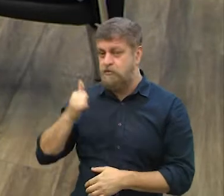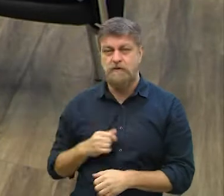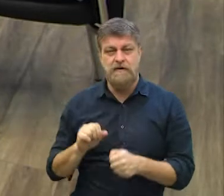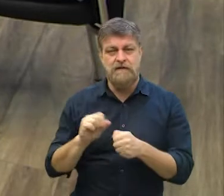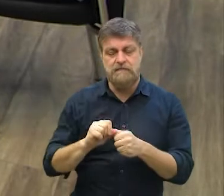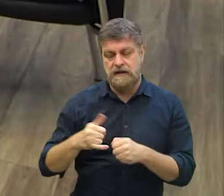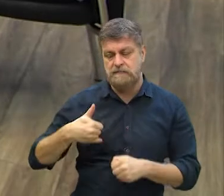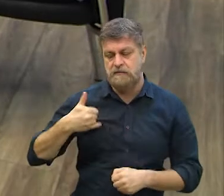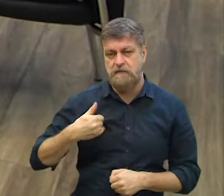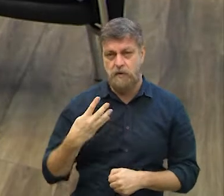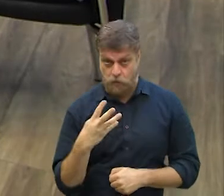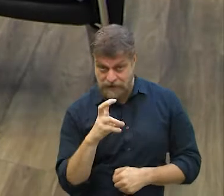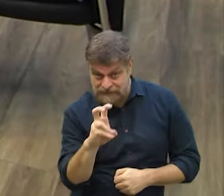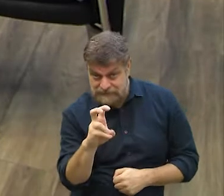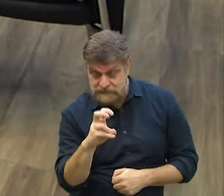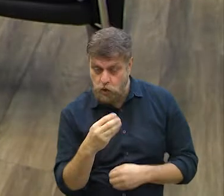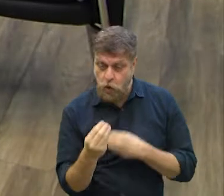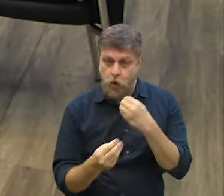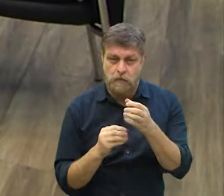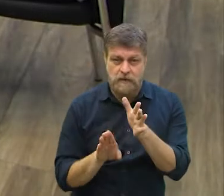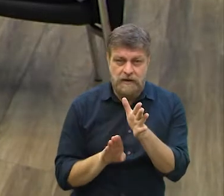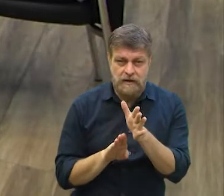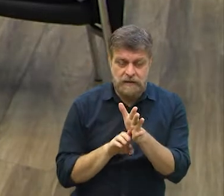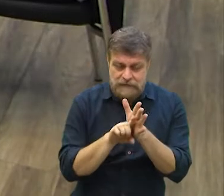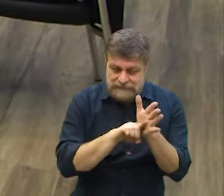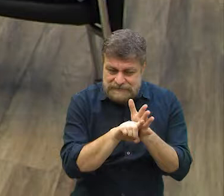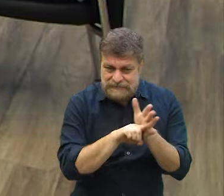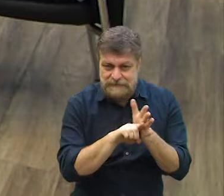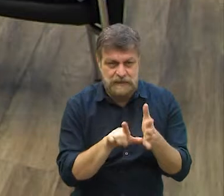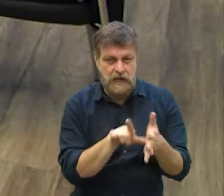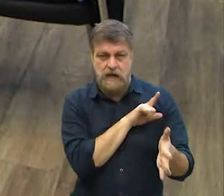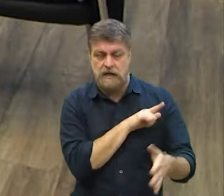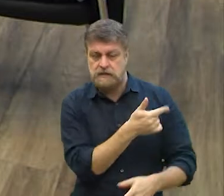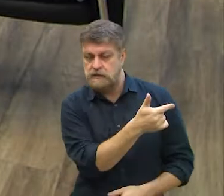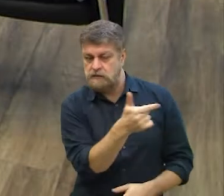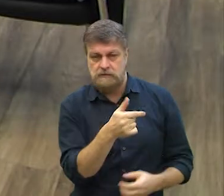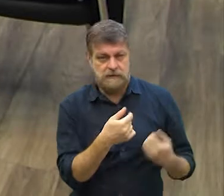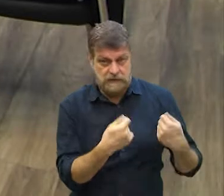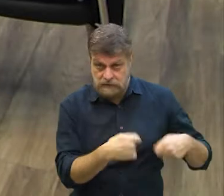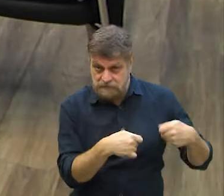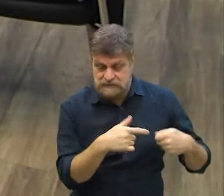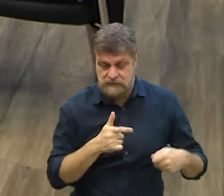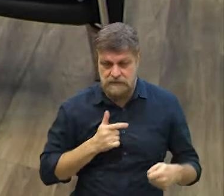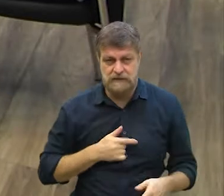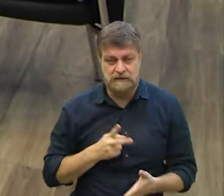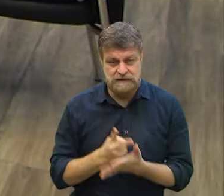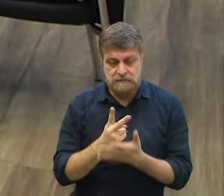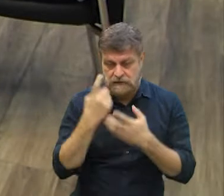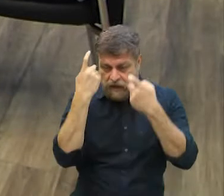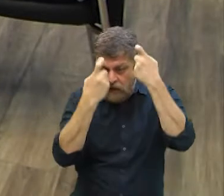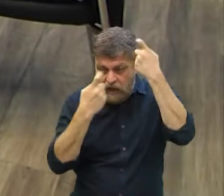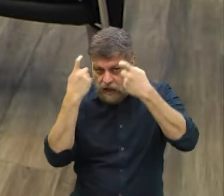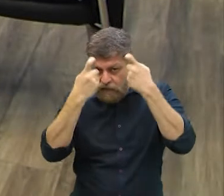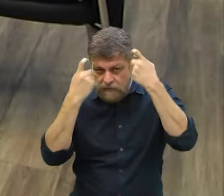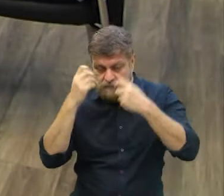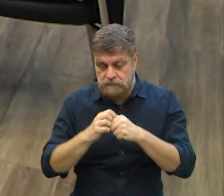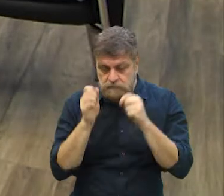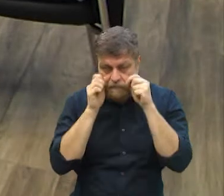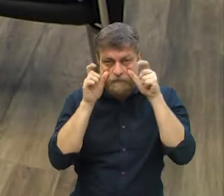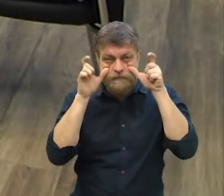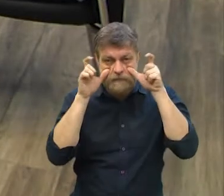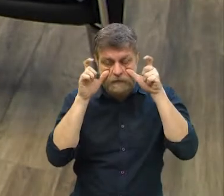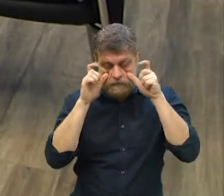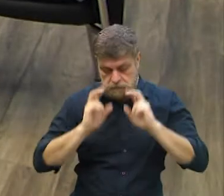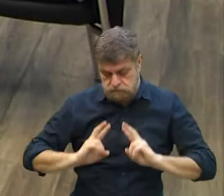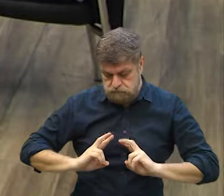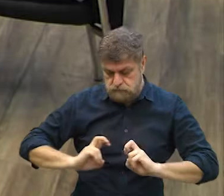45. Como é que é feito esse check-up anual? Ele é nesta idade, antes não tem necessidade, tem que ficar